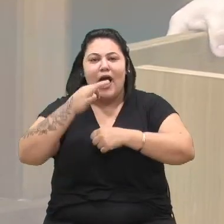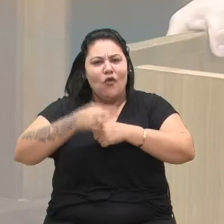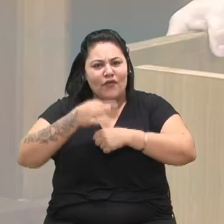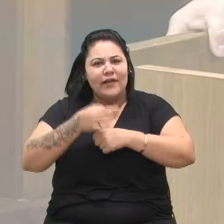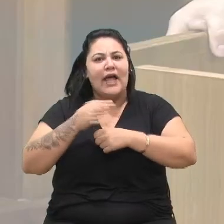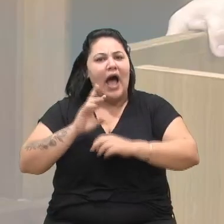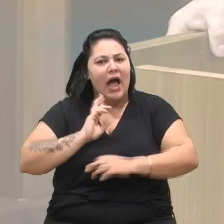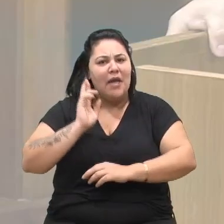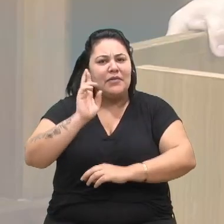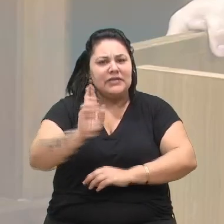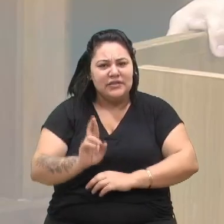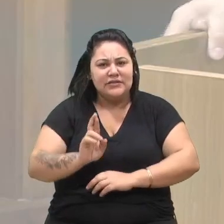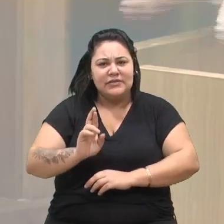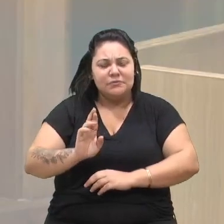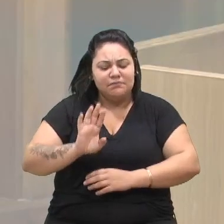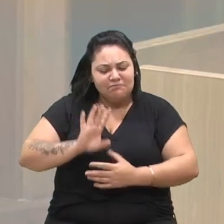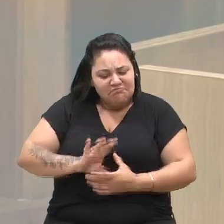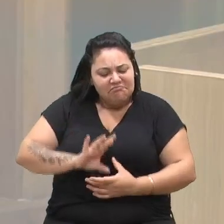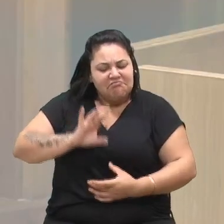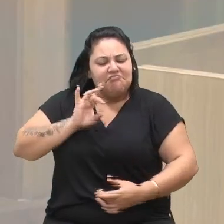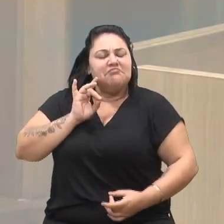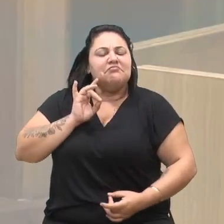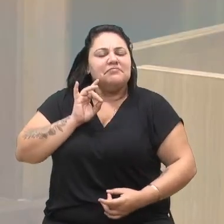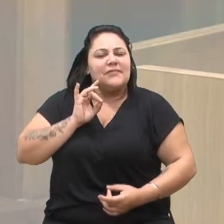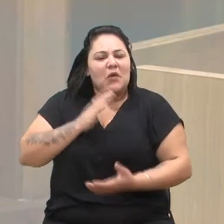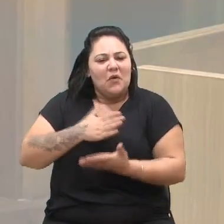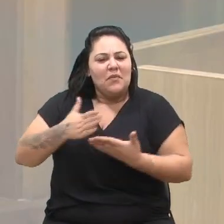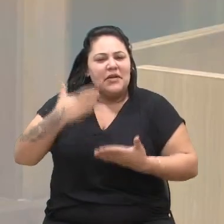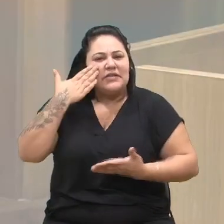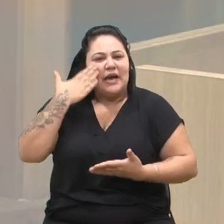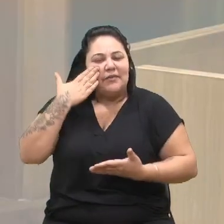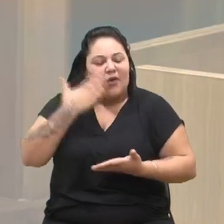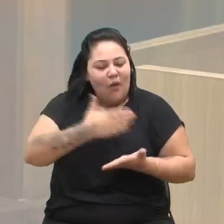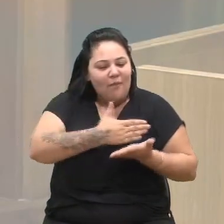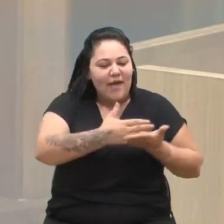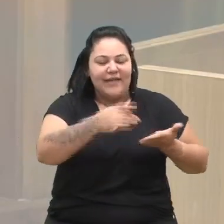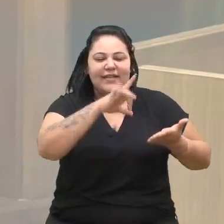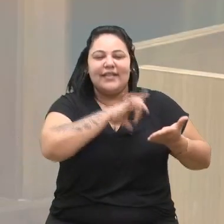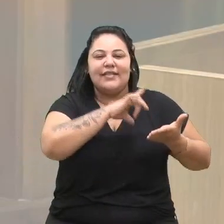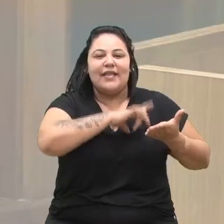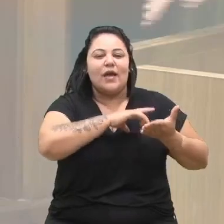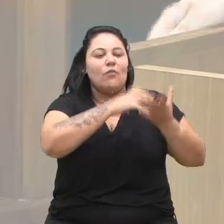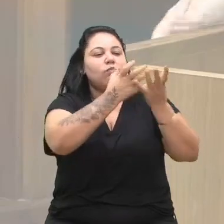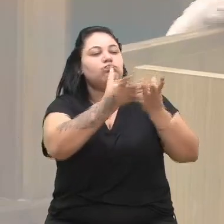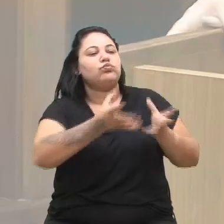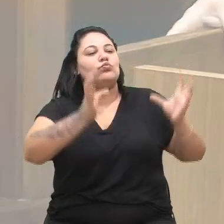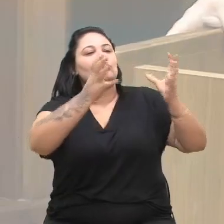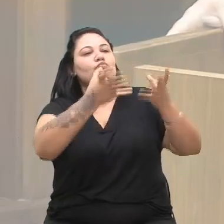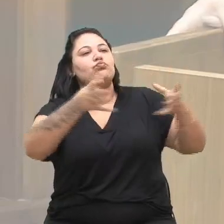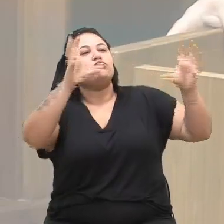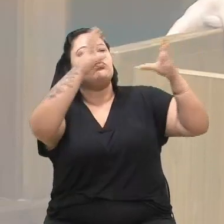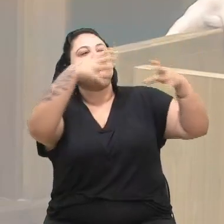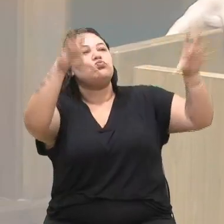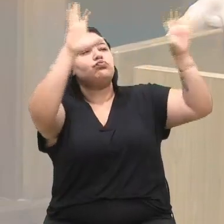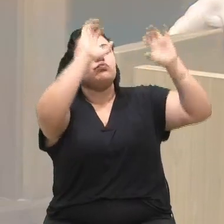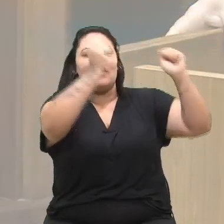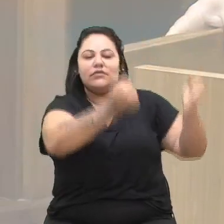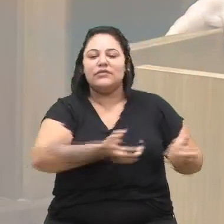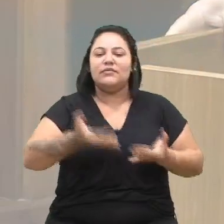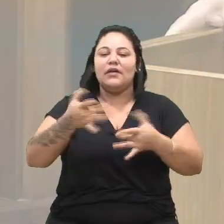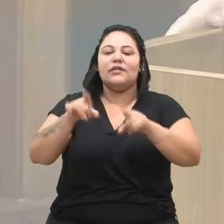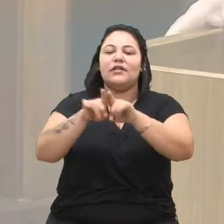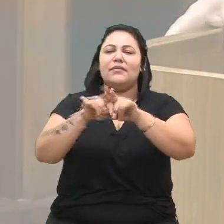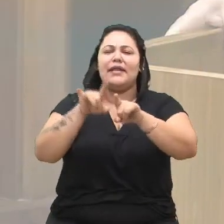essência. Tu inicia já com aqueles cachos de uva na entrada, né, te recepcionando, por diversos momentos tem